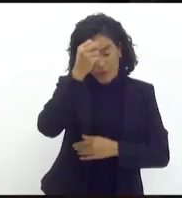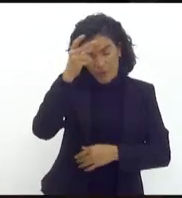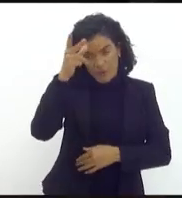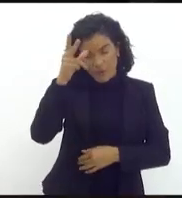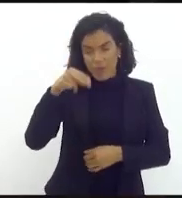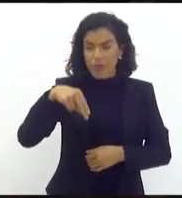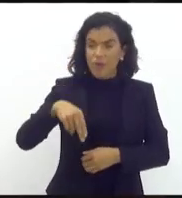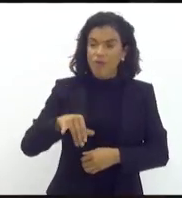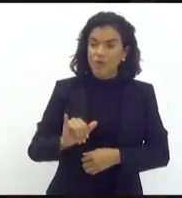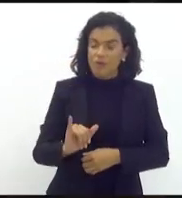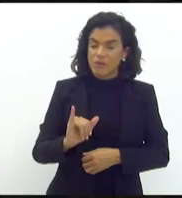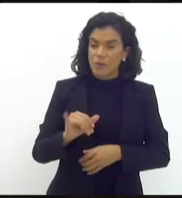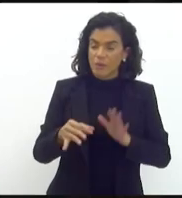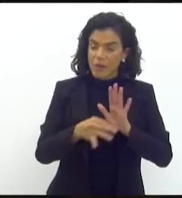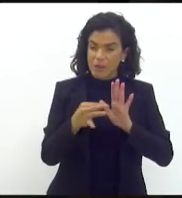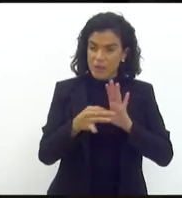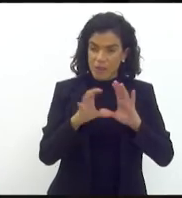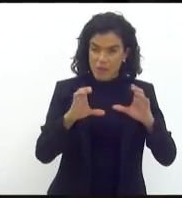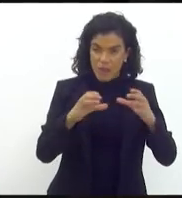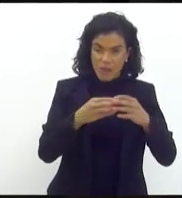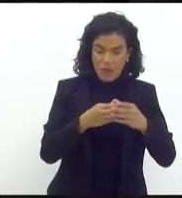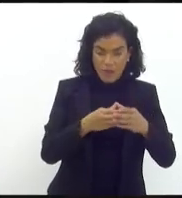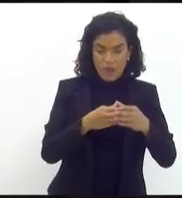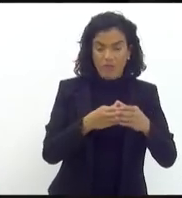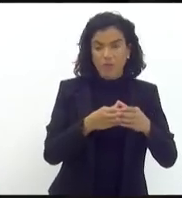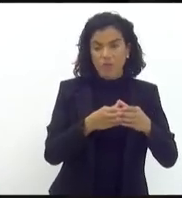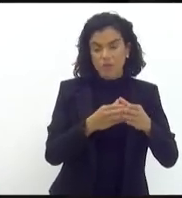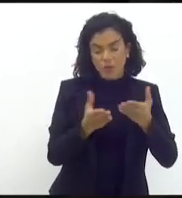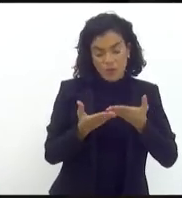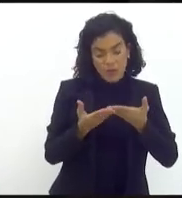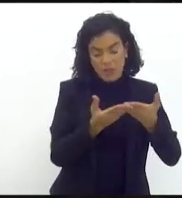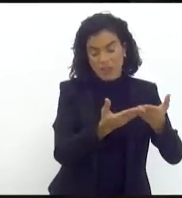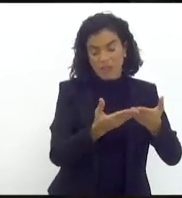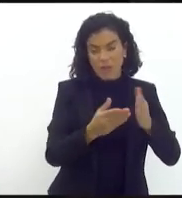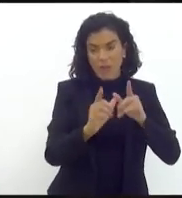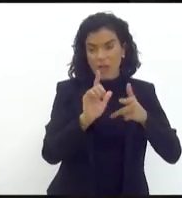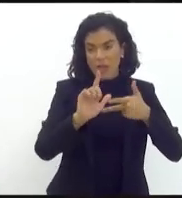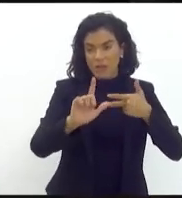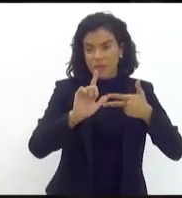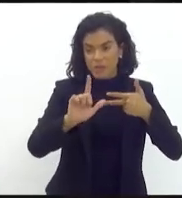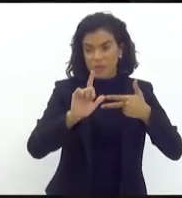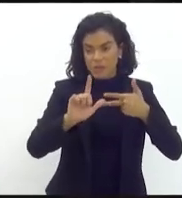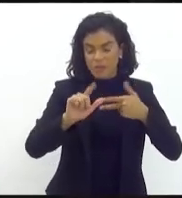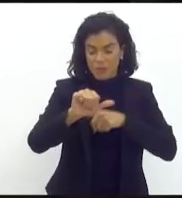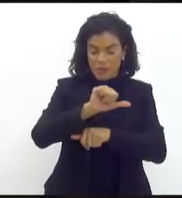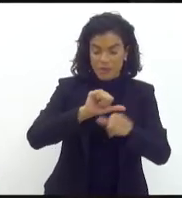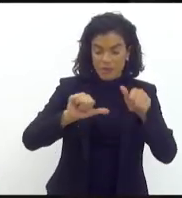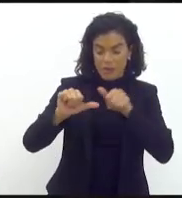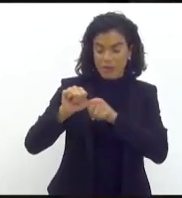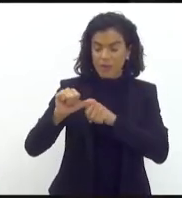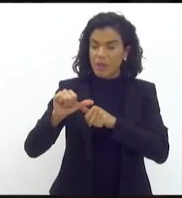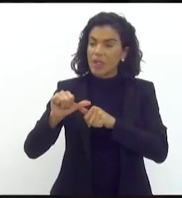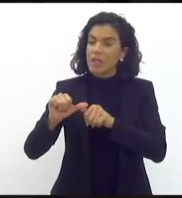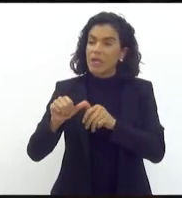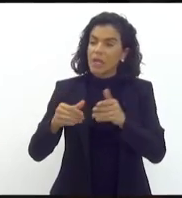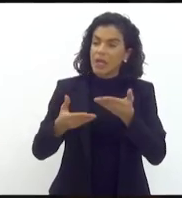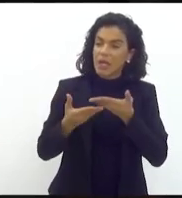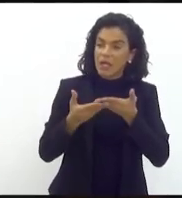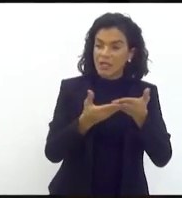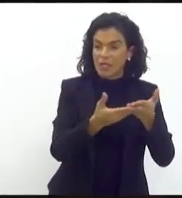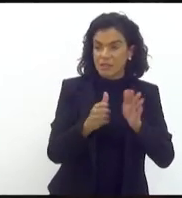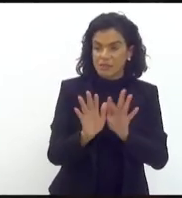Iguaçu parecida comissão de indicações legislativas pela transformação indicação simples